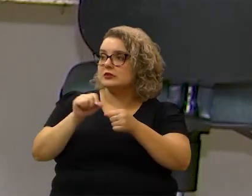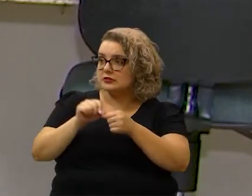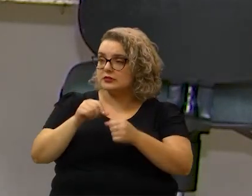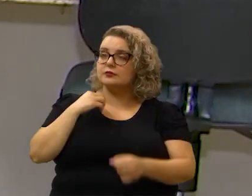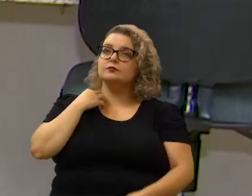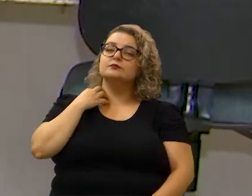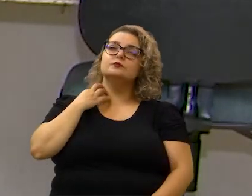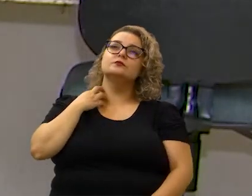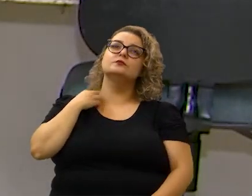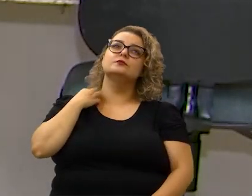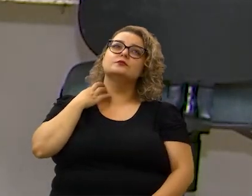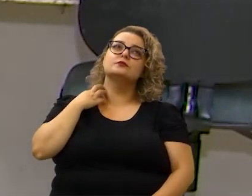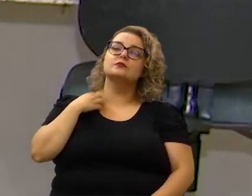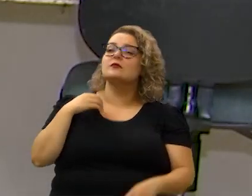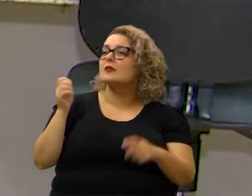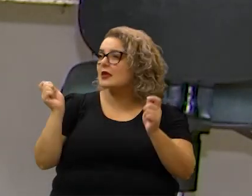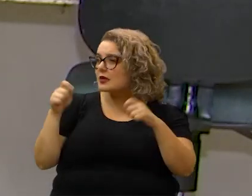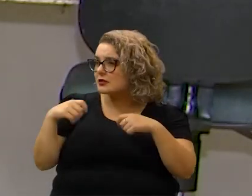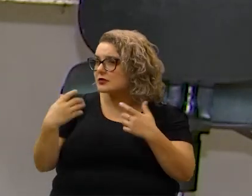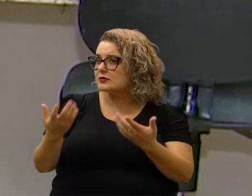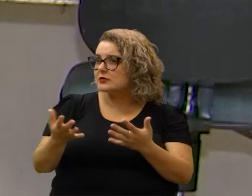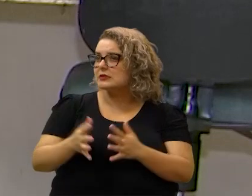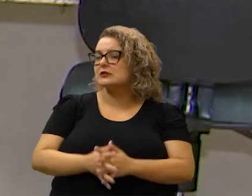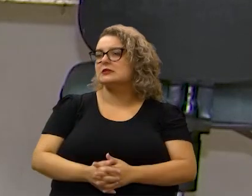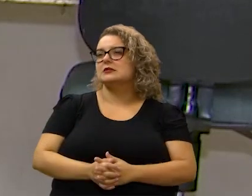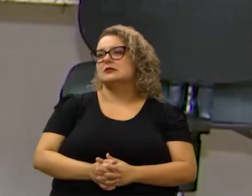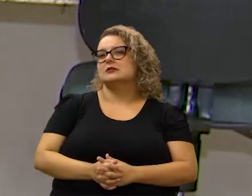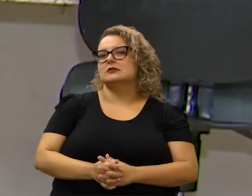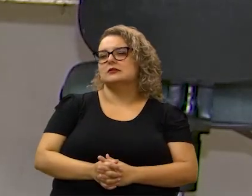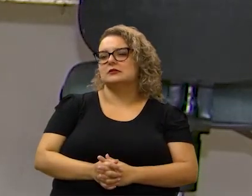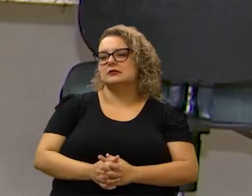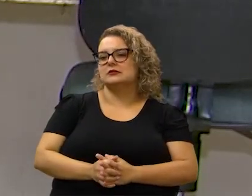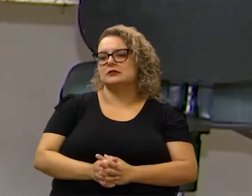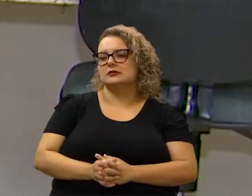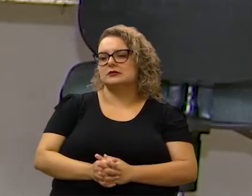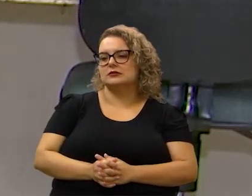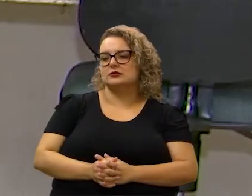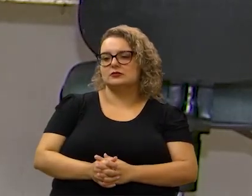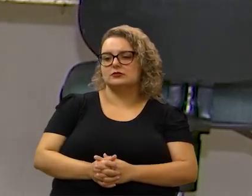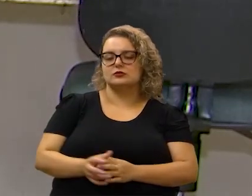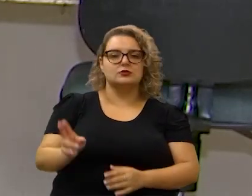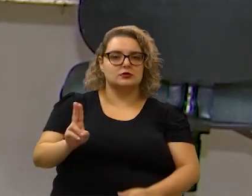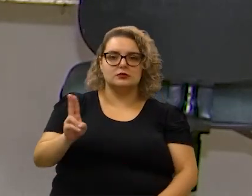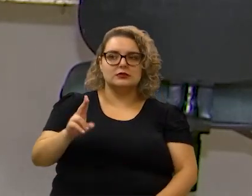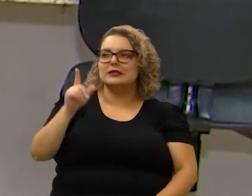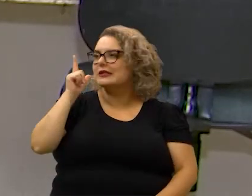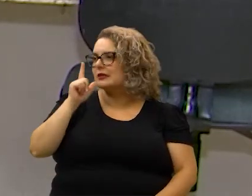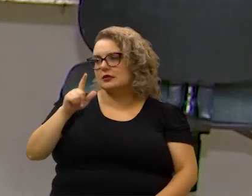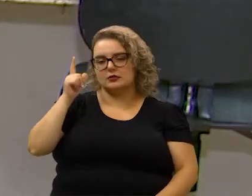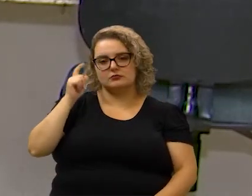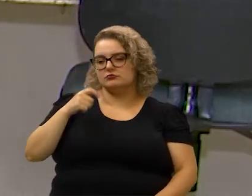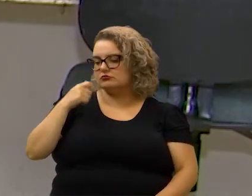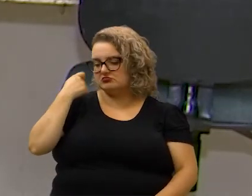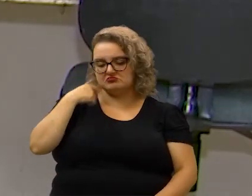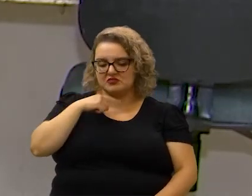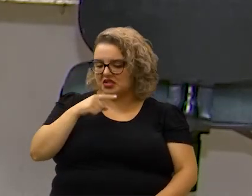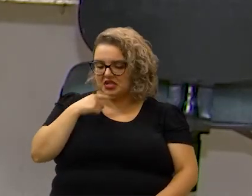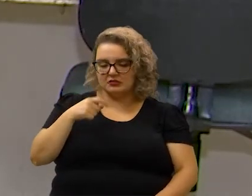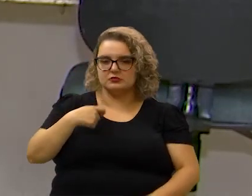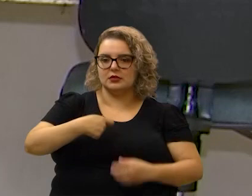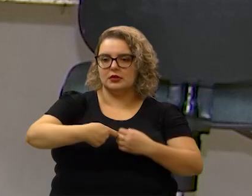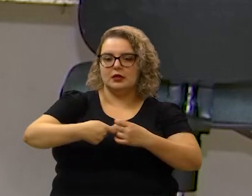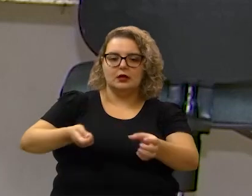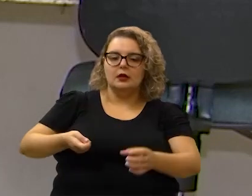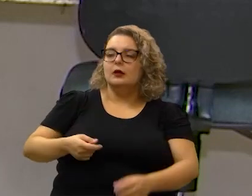fazer, né? Essas competências, né, da manipulação, ninguém conseguia lançar. E no final do